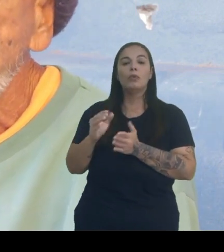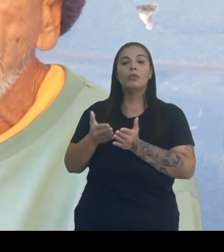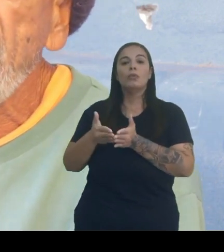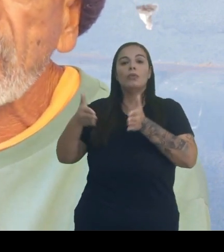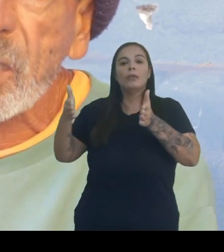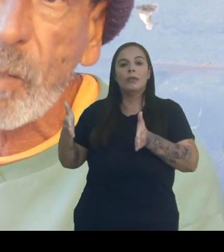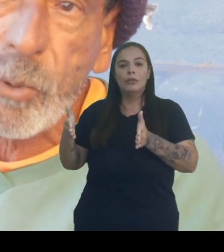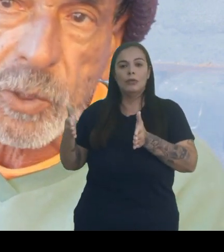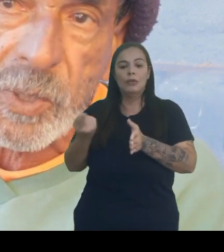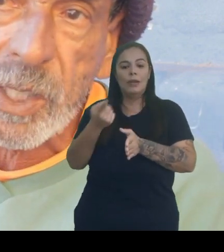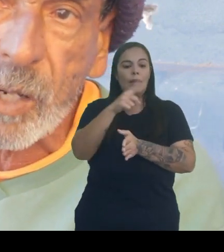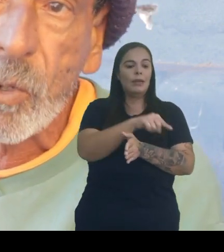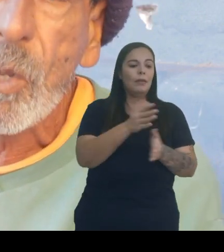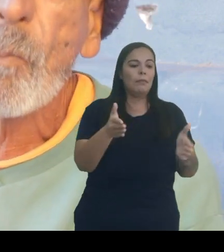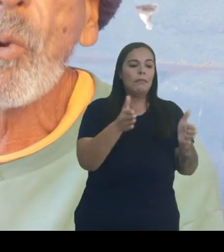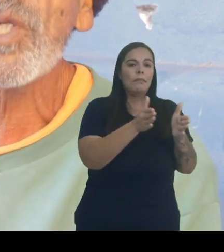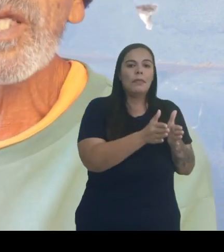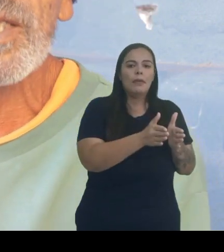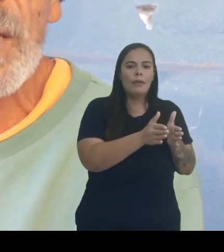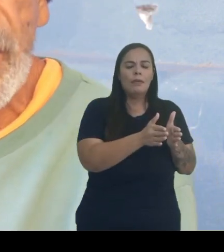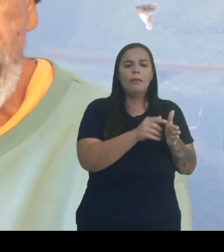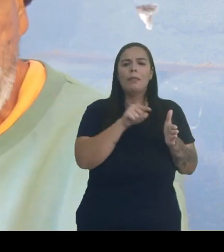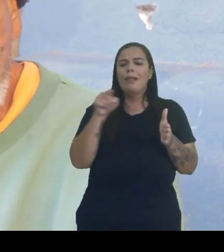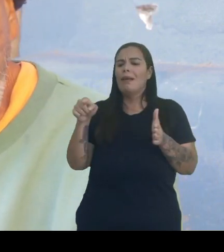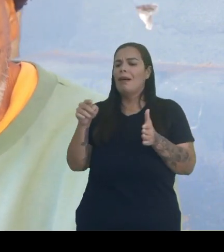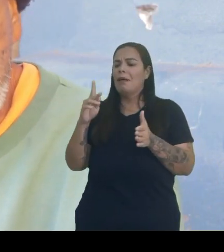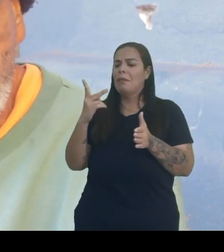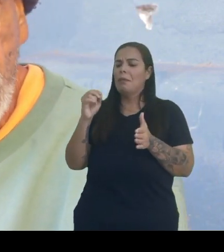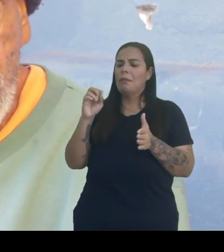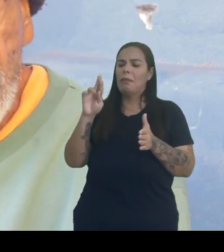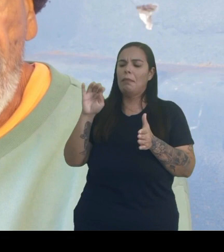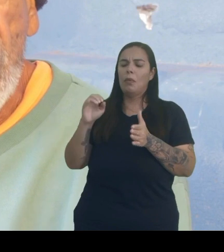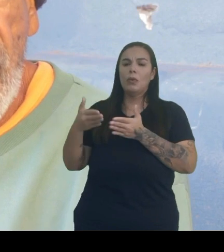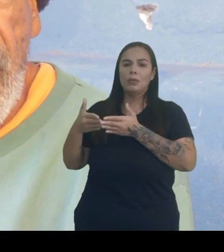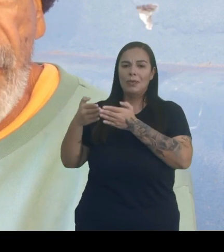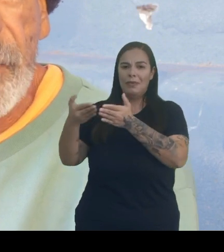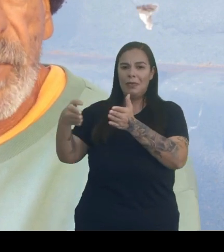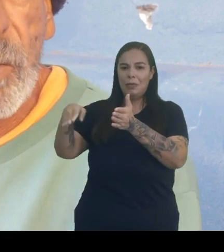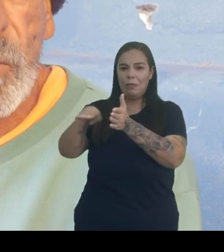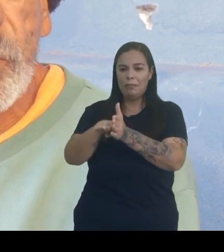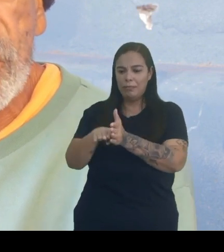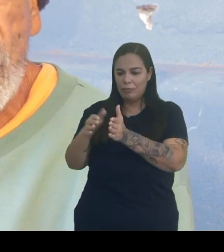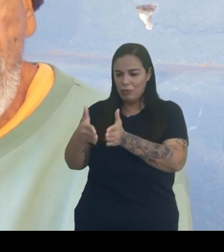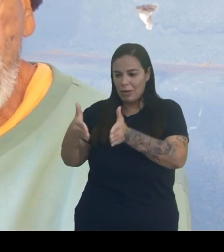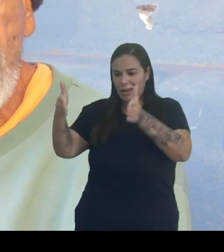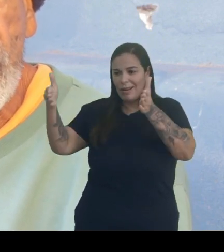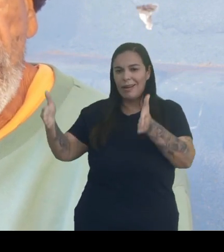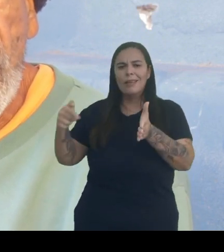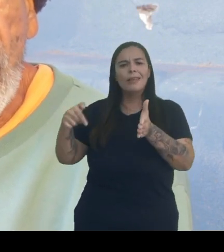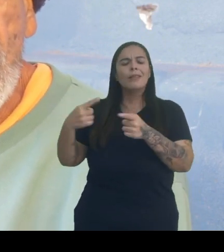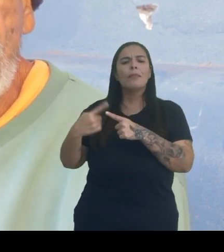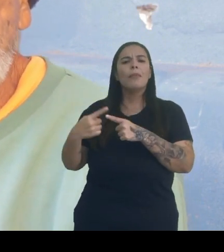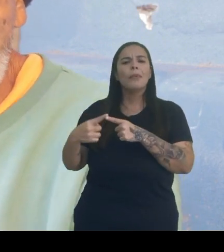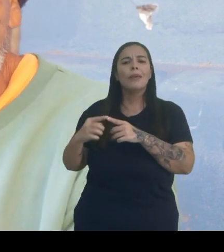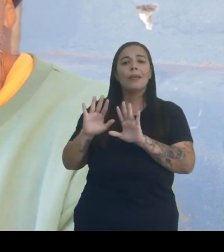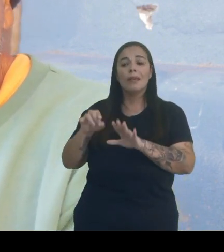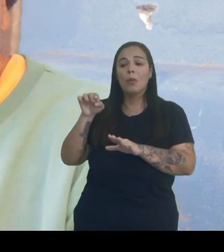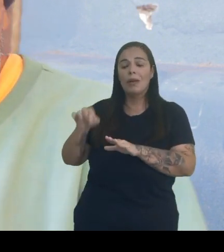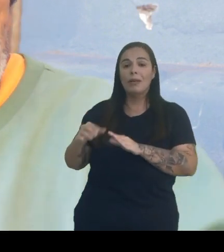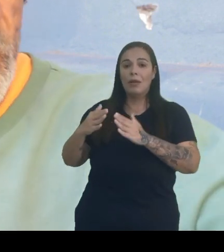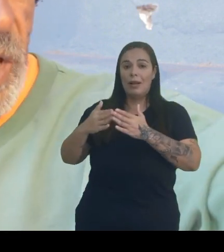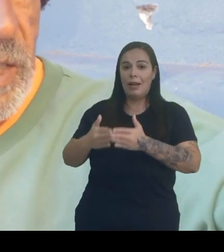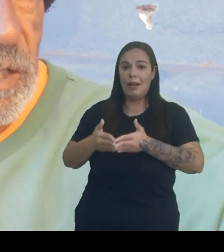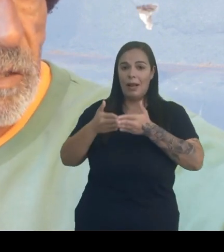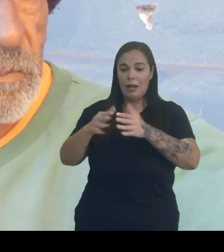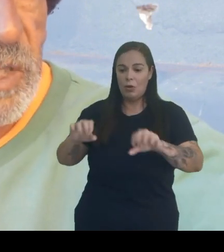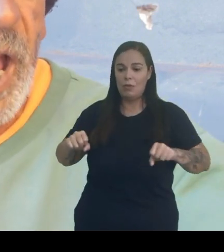lá. E aqui era Porto Pequeno. Por que que lá era Porto Grande? Lá, o pessoal ficava as canoas